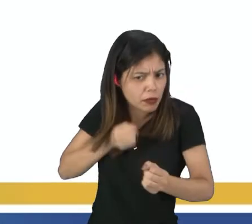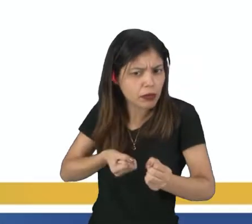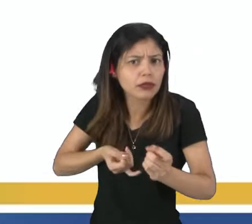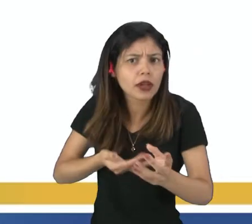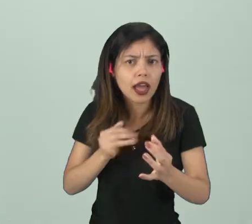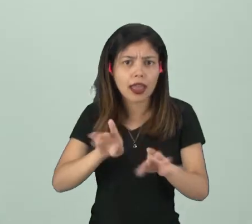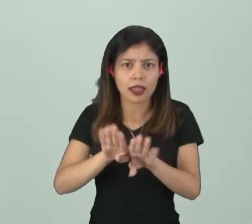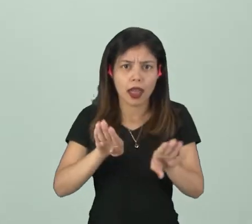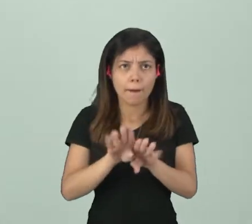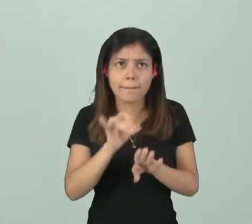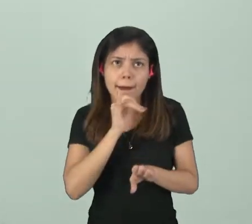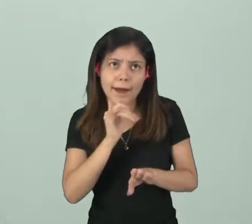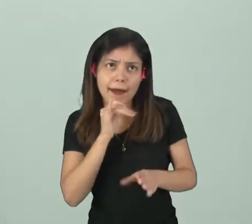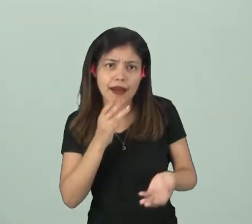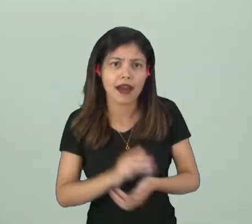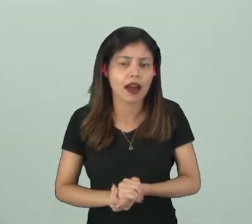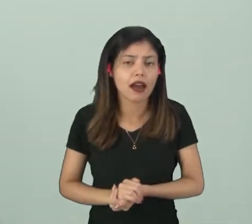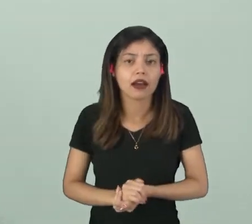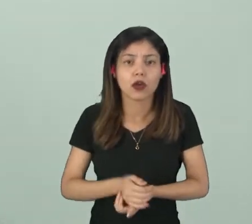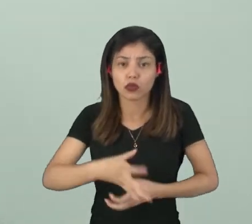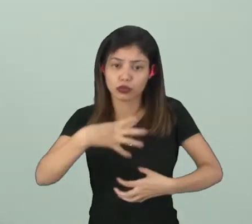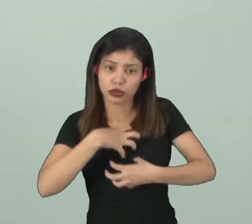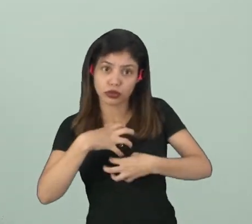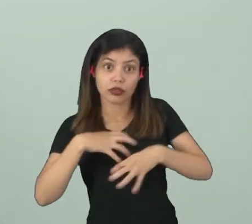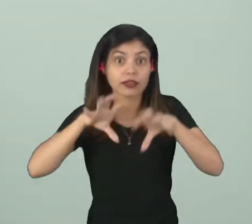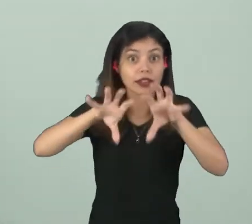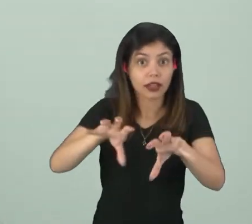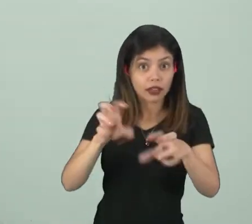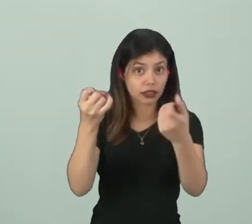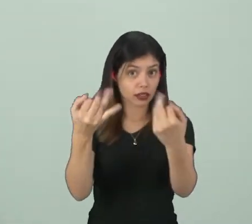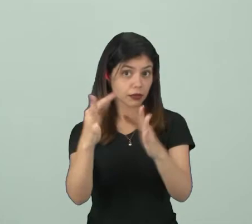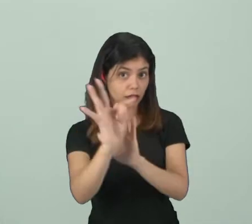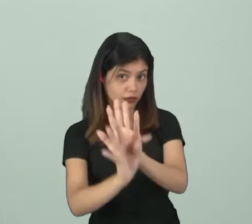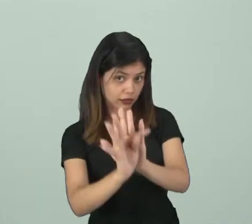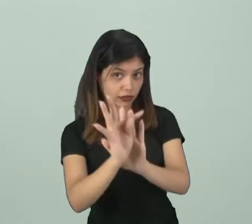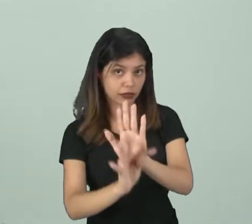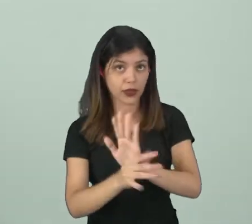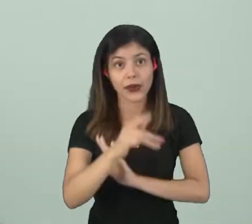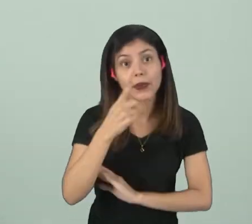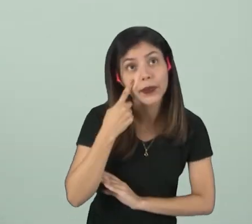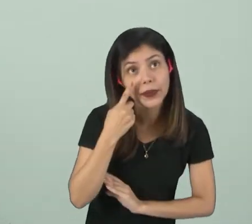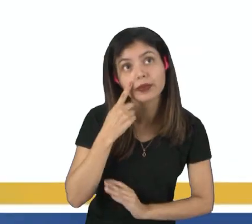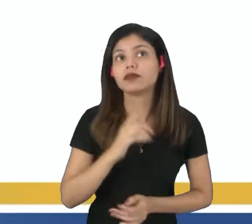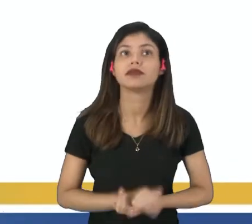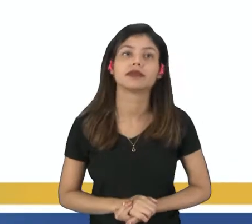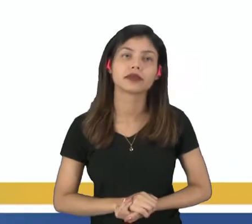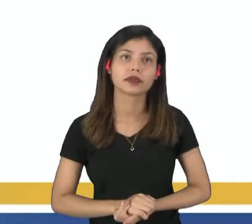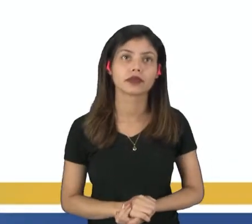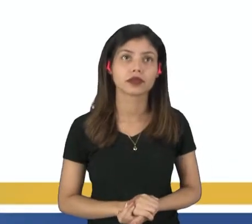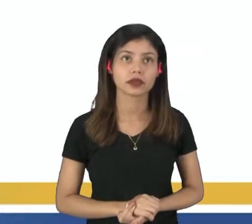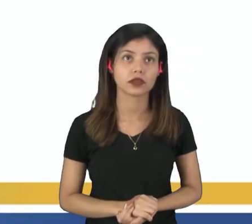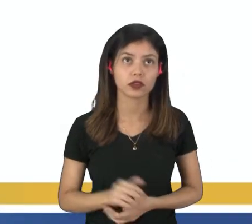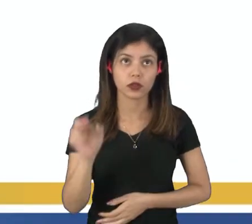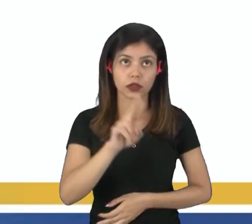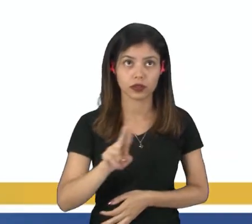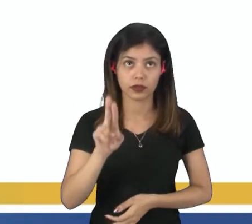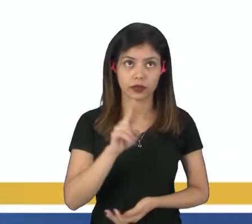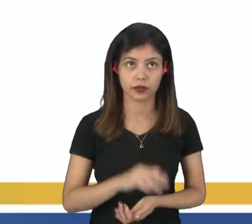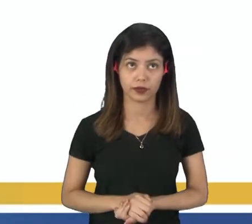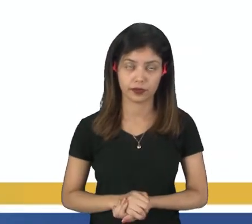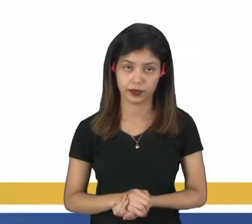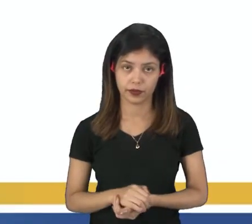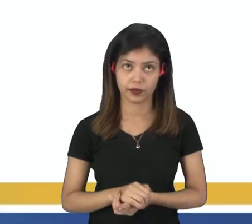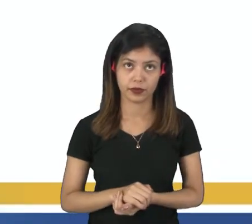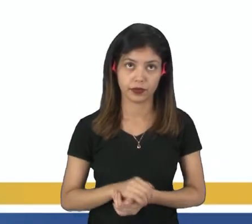Você intensifica o sentido daquilo que está no texto. Olha só. Uso também da